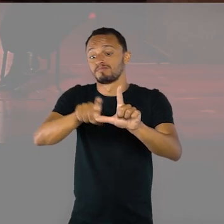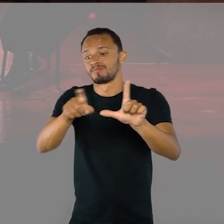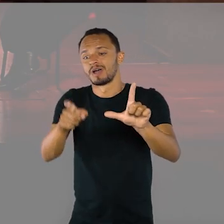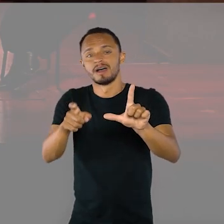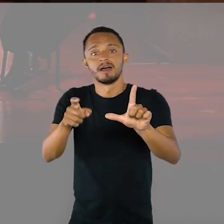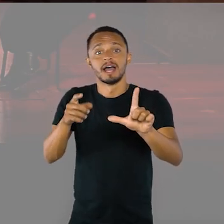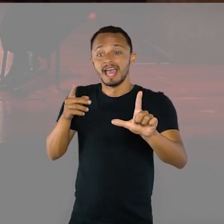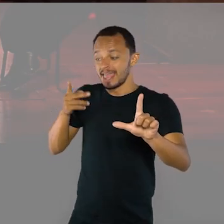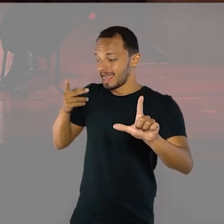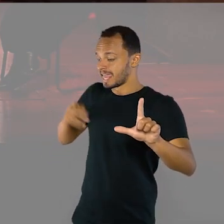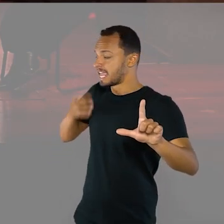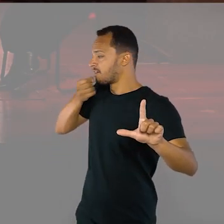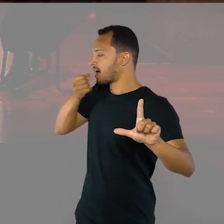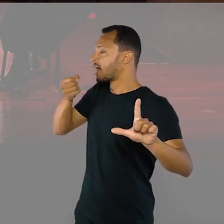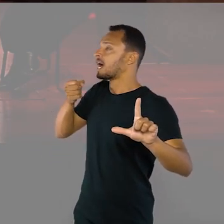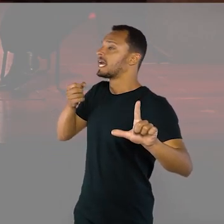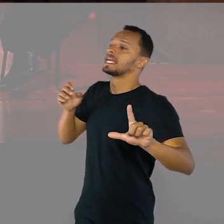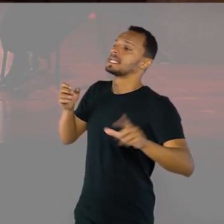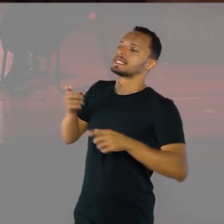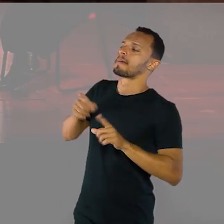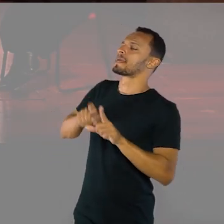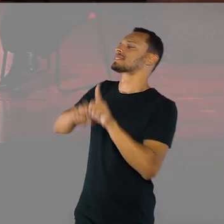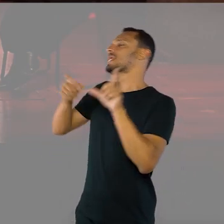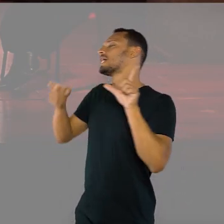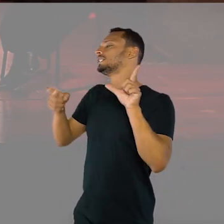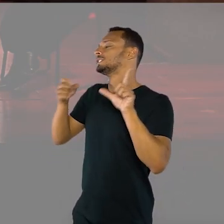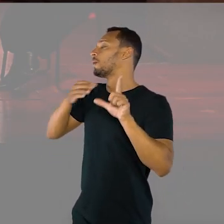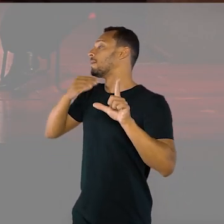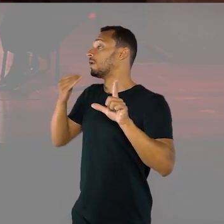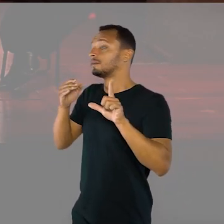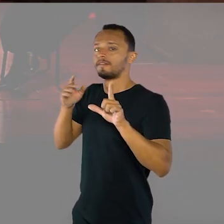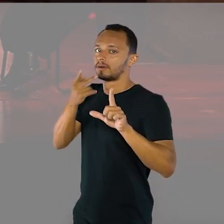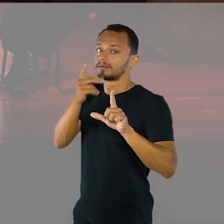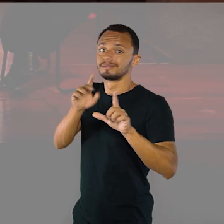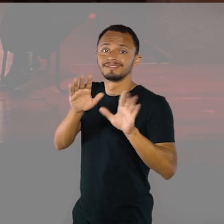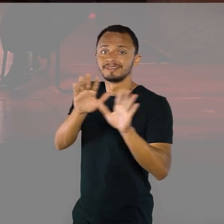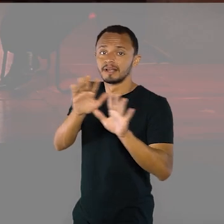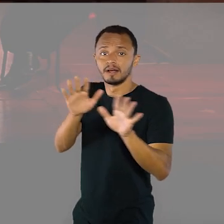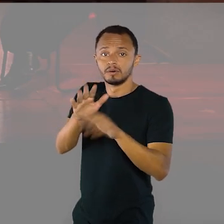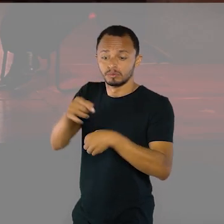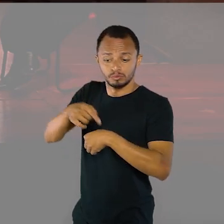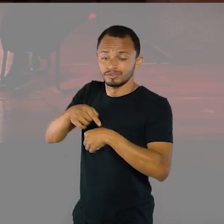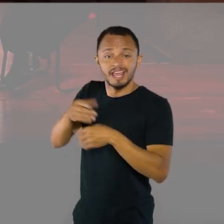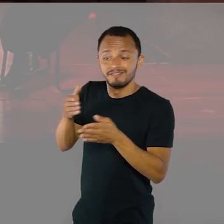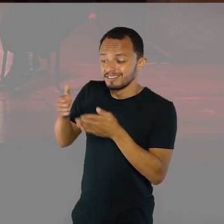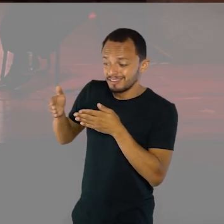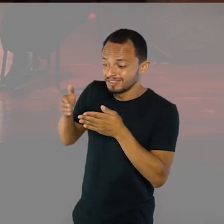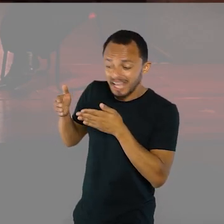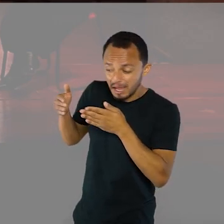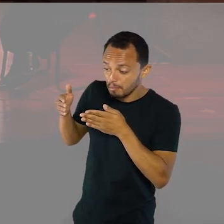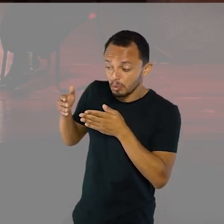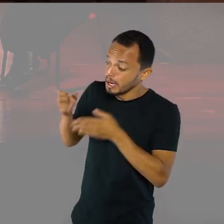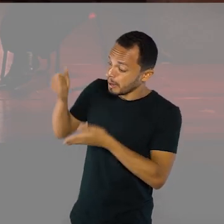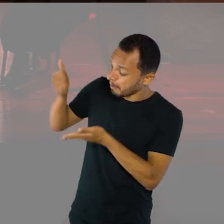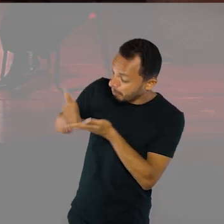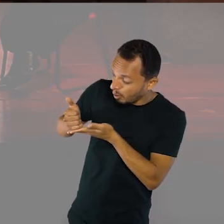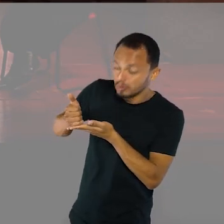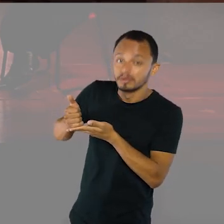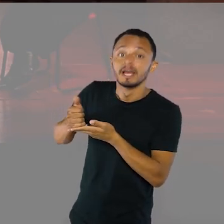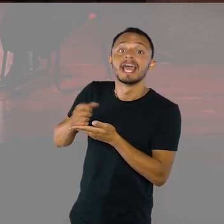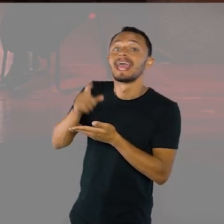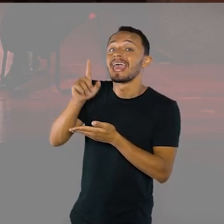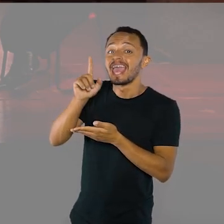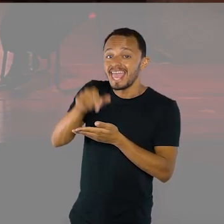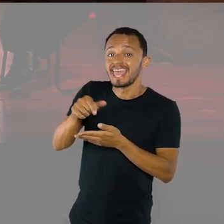foi proclamada numa data específica. Enfim, nós precisamos construir um país independente, independência que se conquista